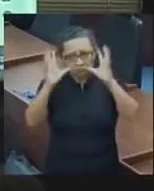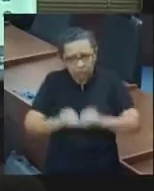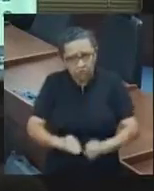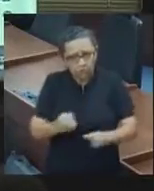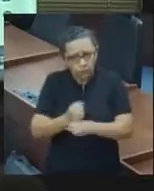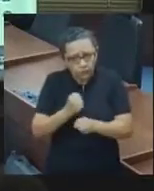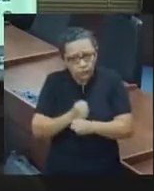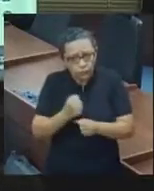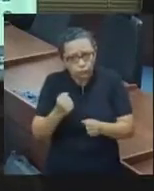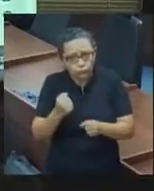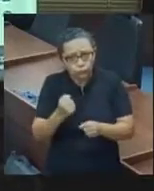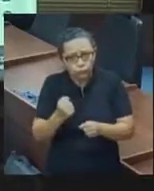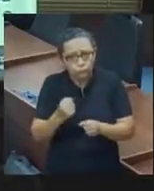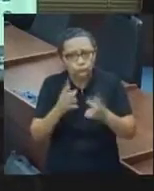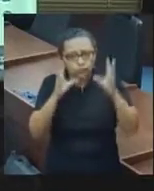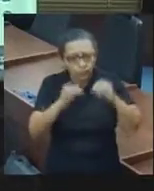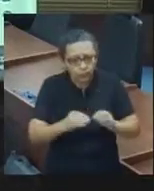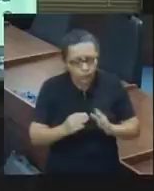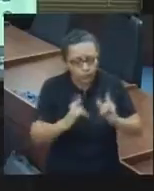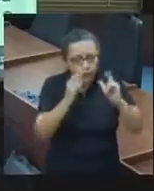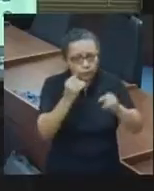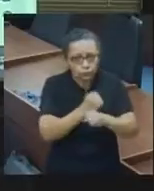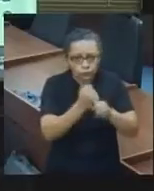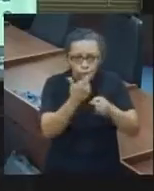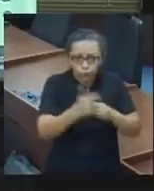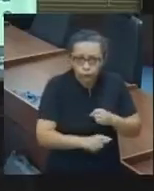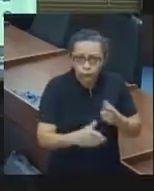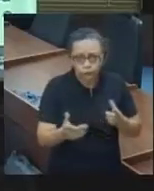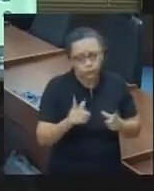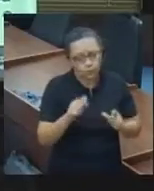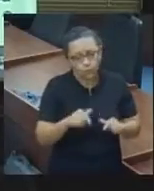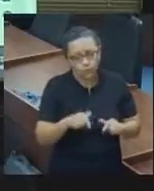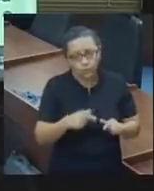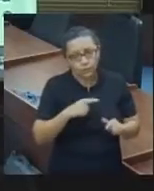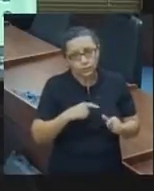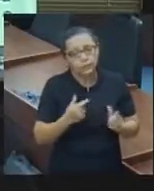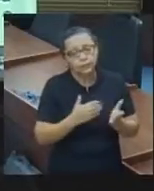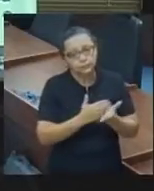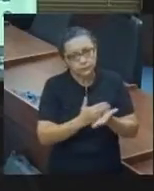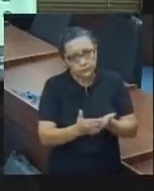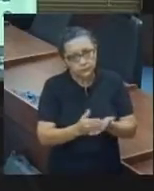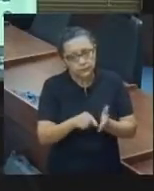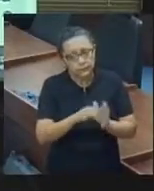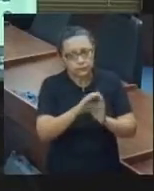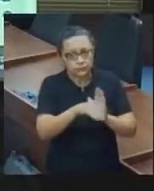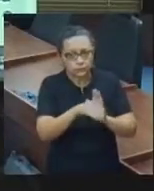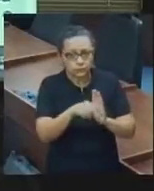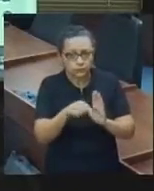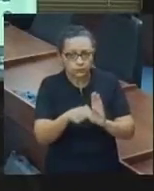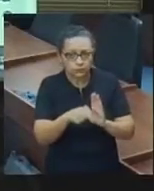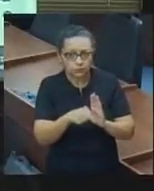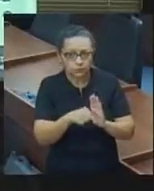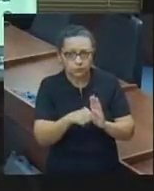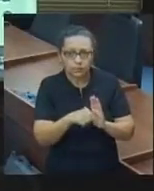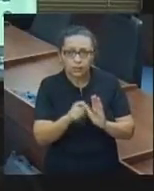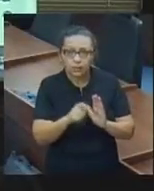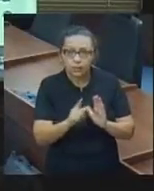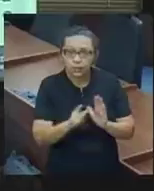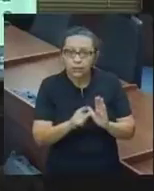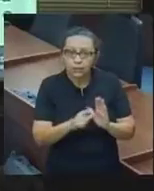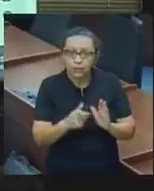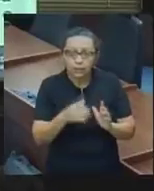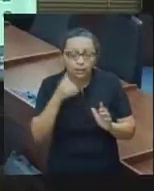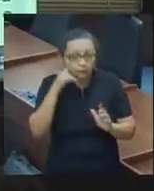construir outro não né não é isso aí tá na princípio elogia desses conceitos que é que não acarreta em ônus